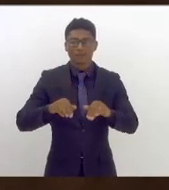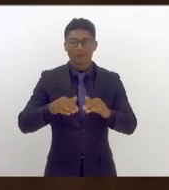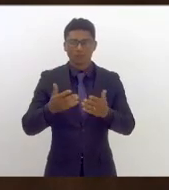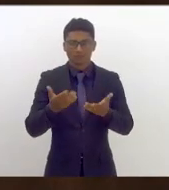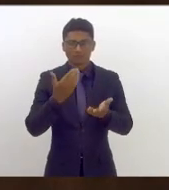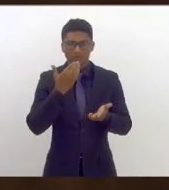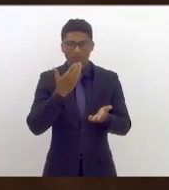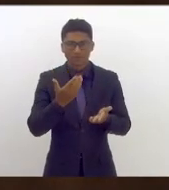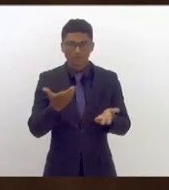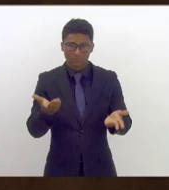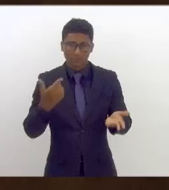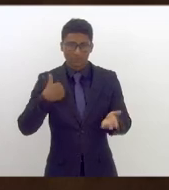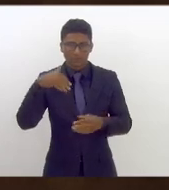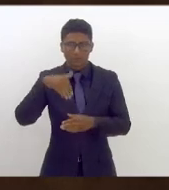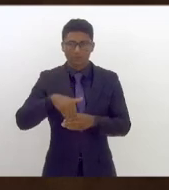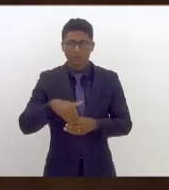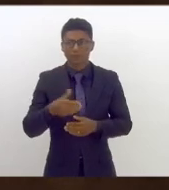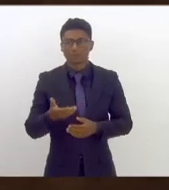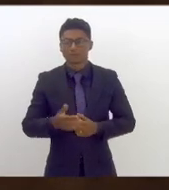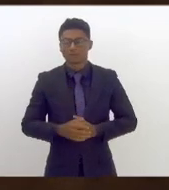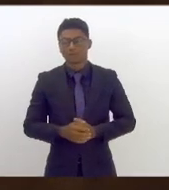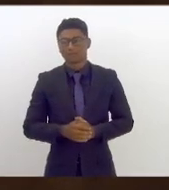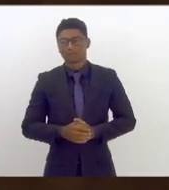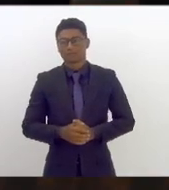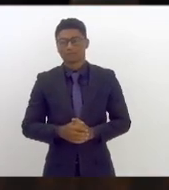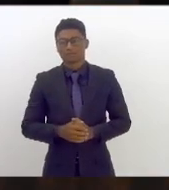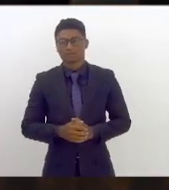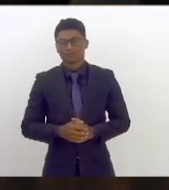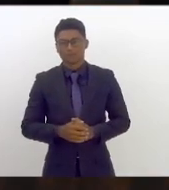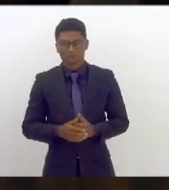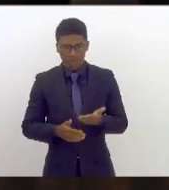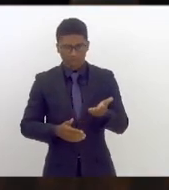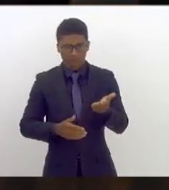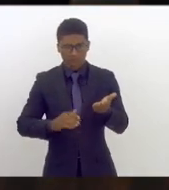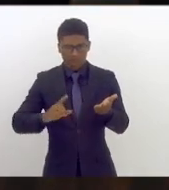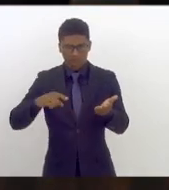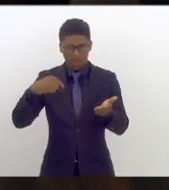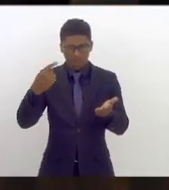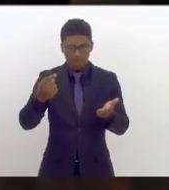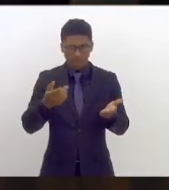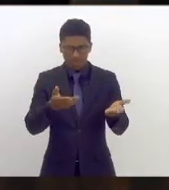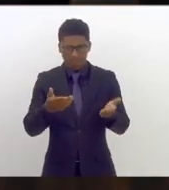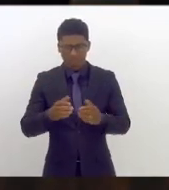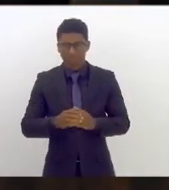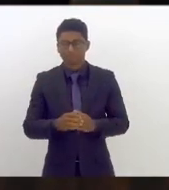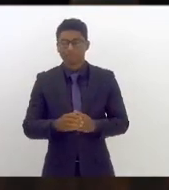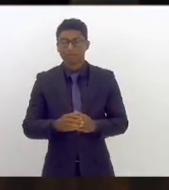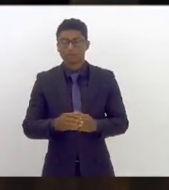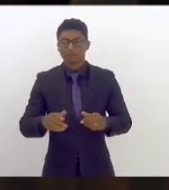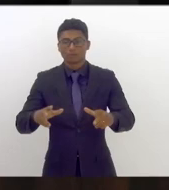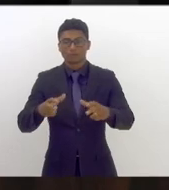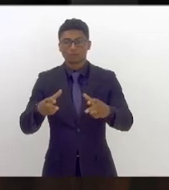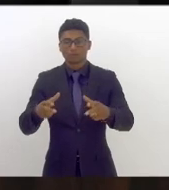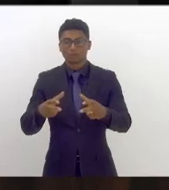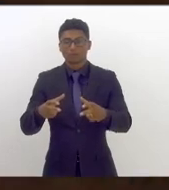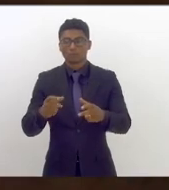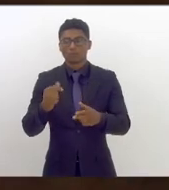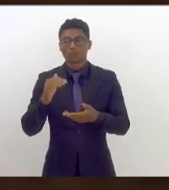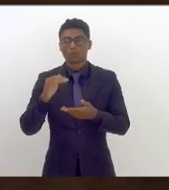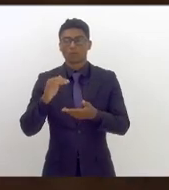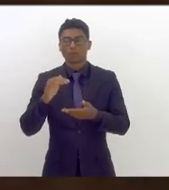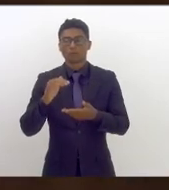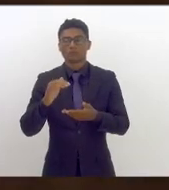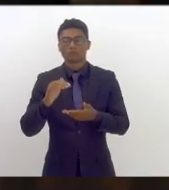voto dessa maneira, senhor presidente. Vossa Excelência, depois, por favor. pela Comissão de Orçamento. Acompanha a